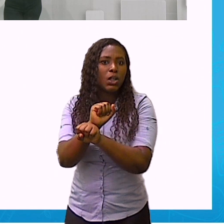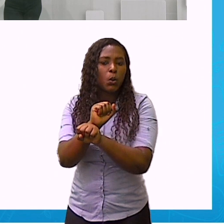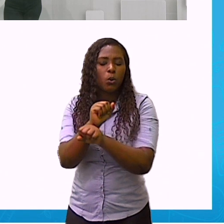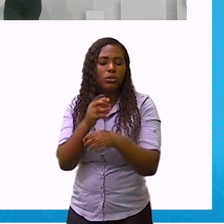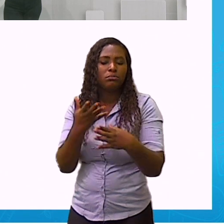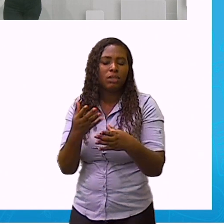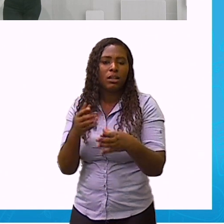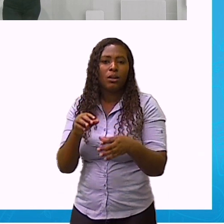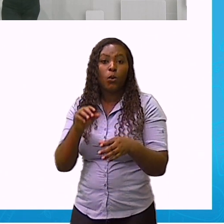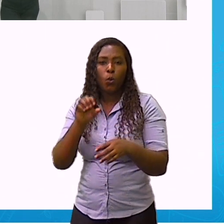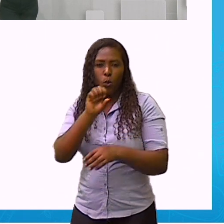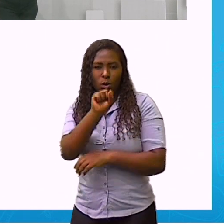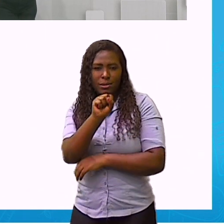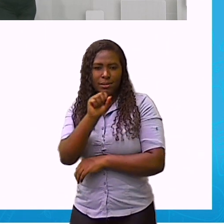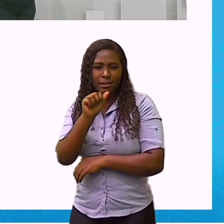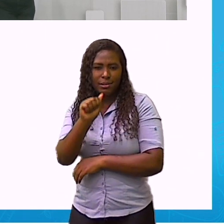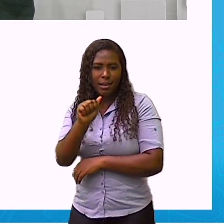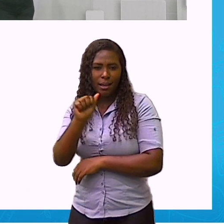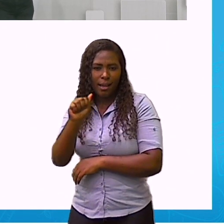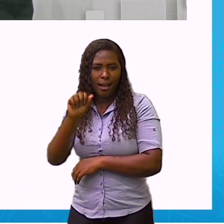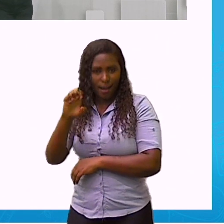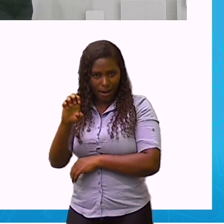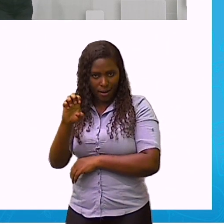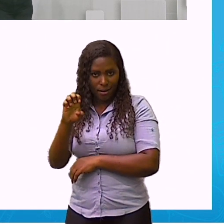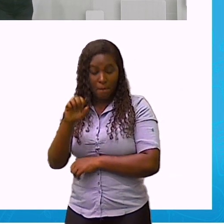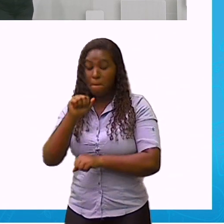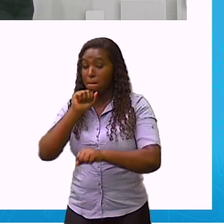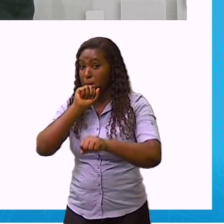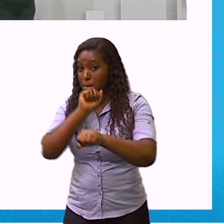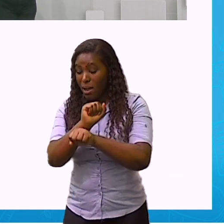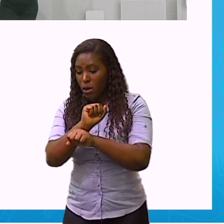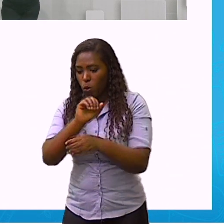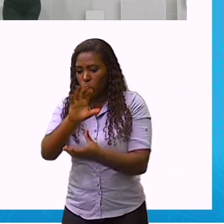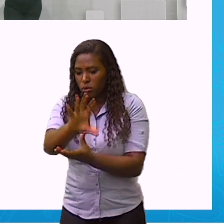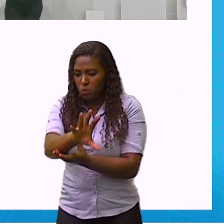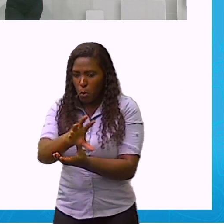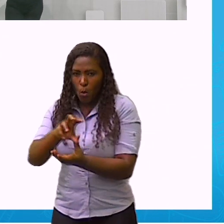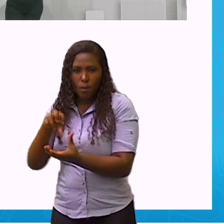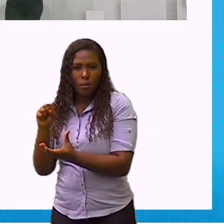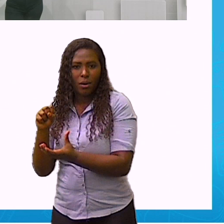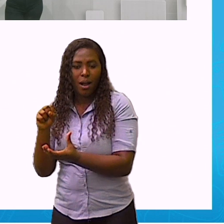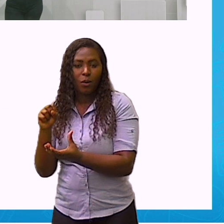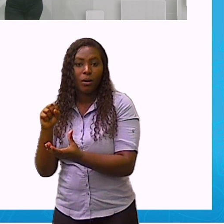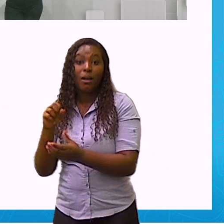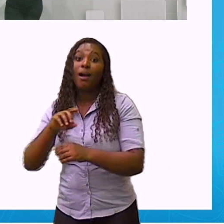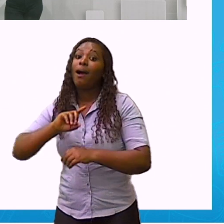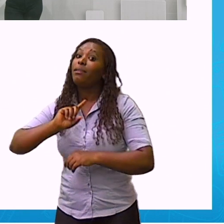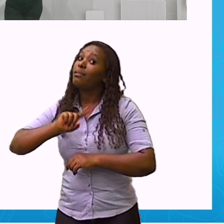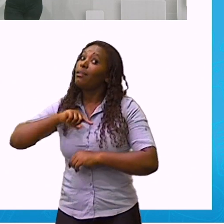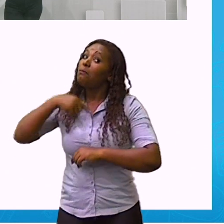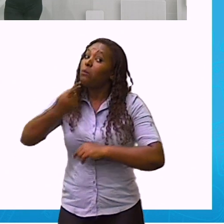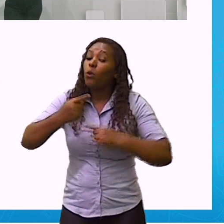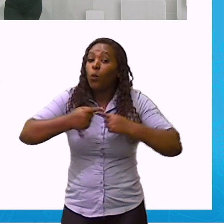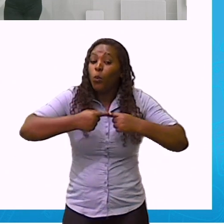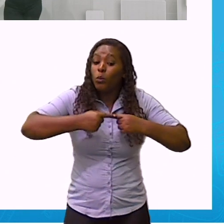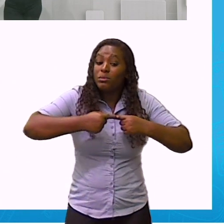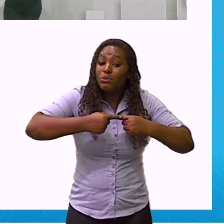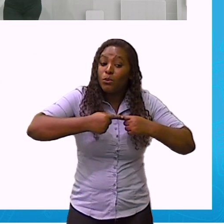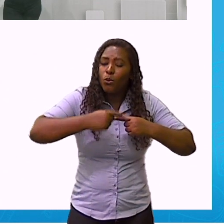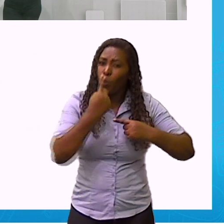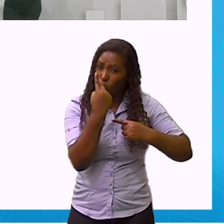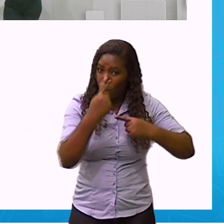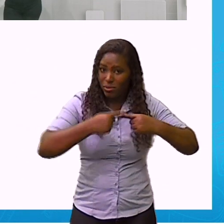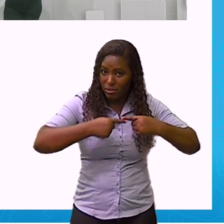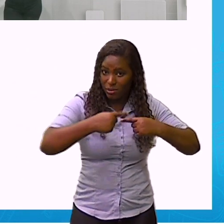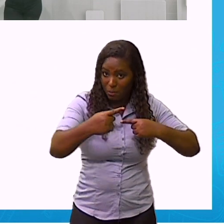interrompida e só retornou após uma semana a ser captada essa água do rio e